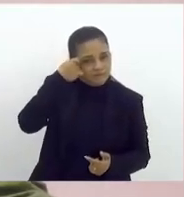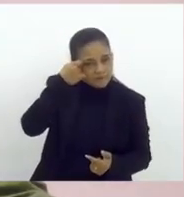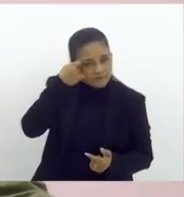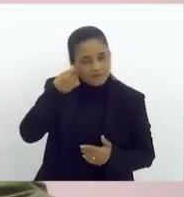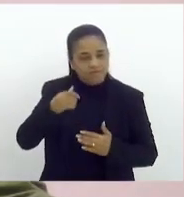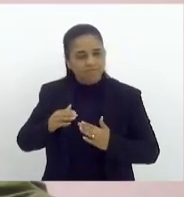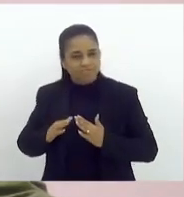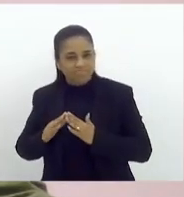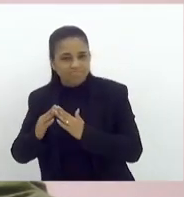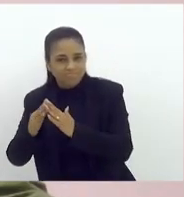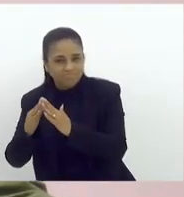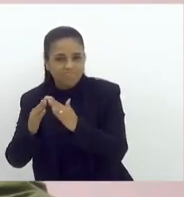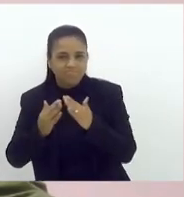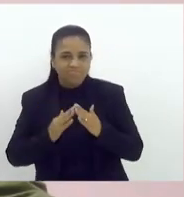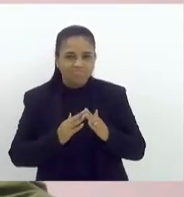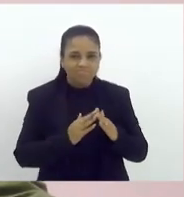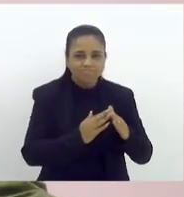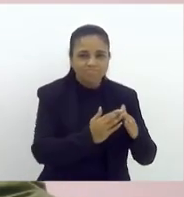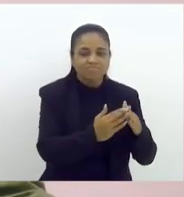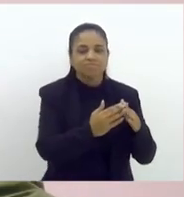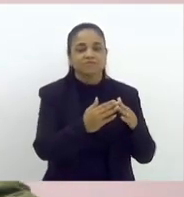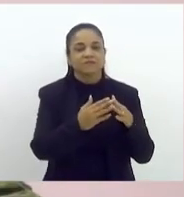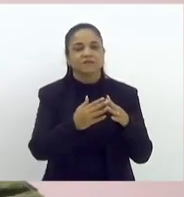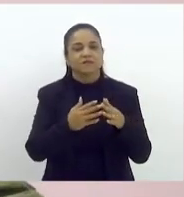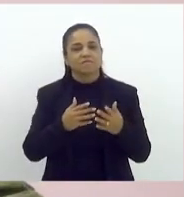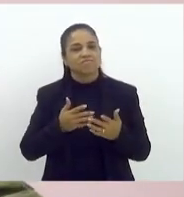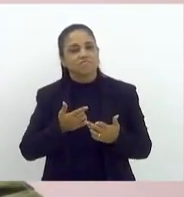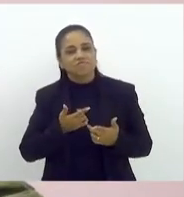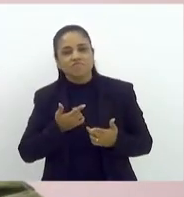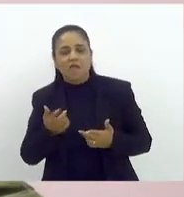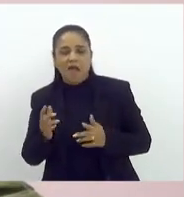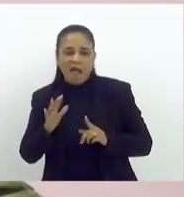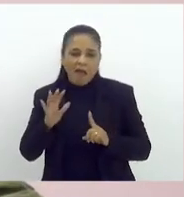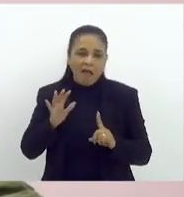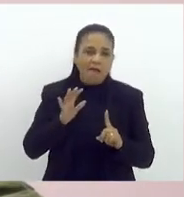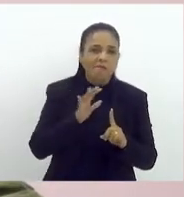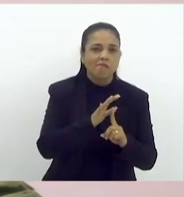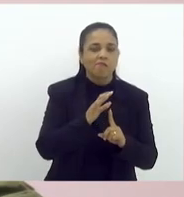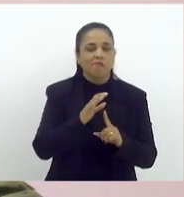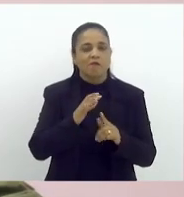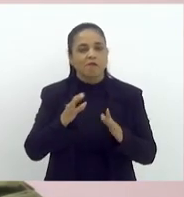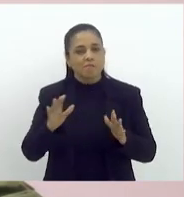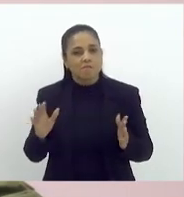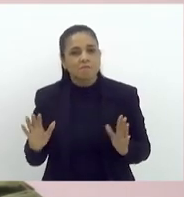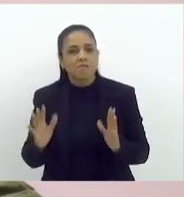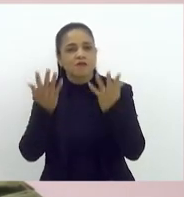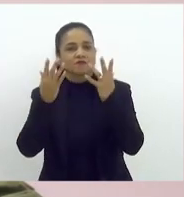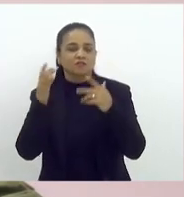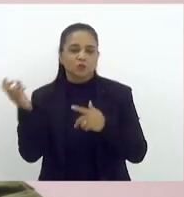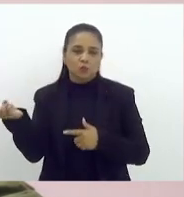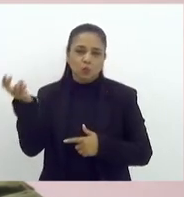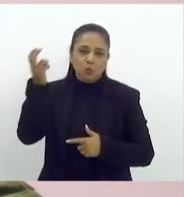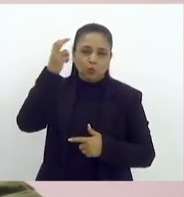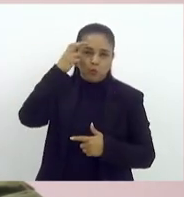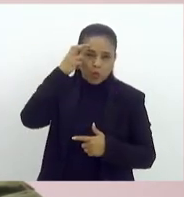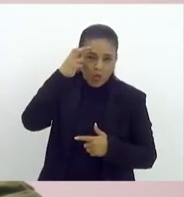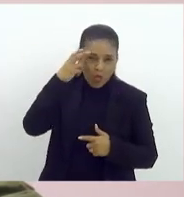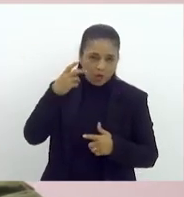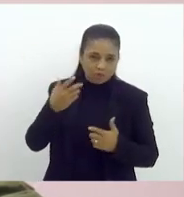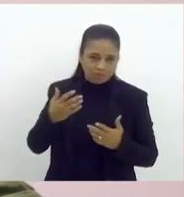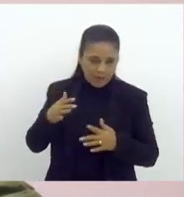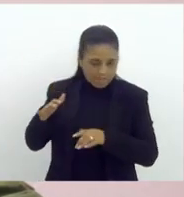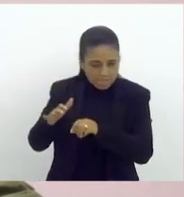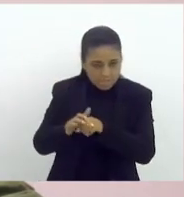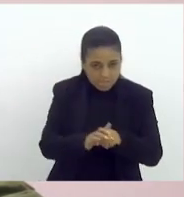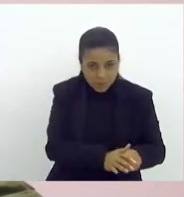ataque as mais diversas manifestações culturais do nosso povo e evidentemente que não poderia ser